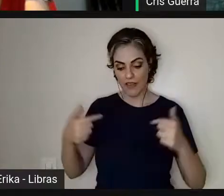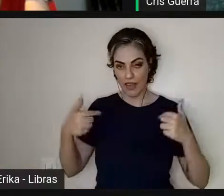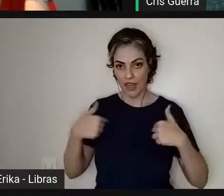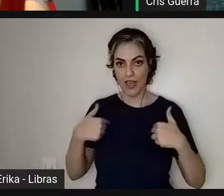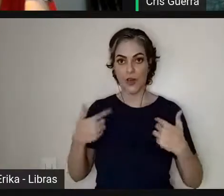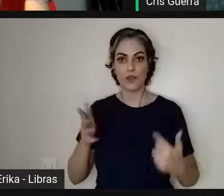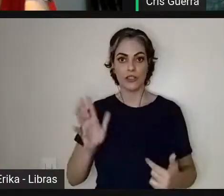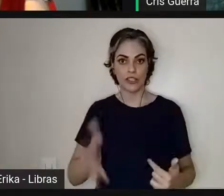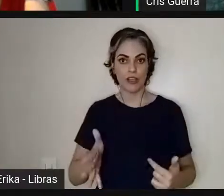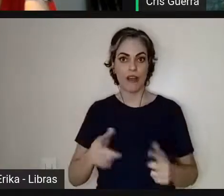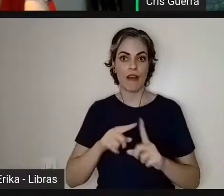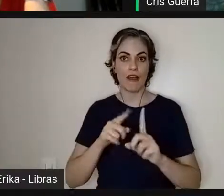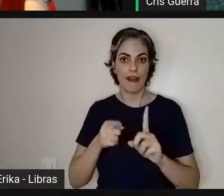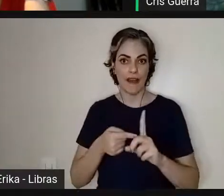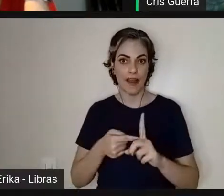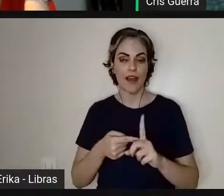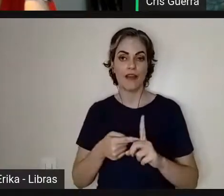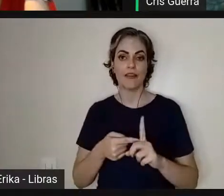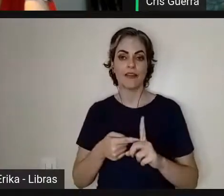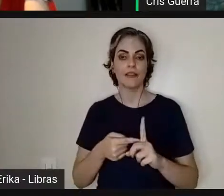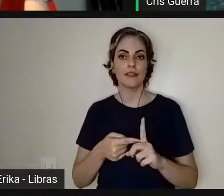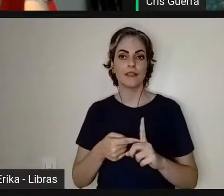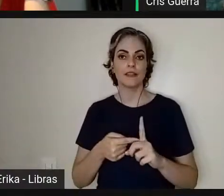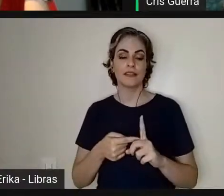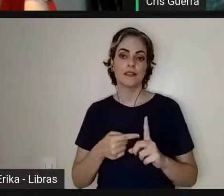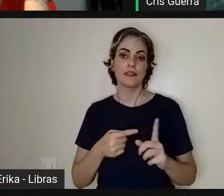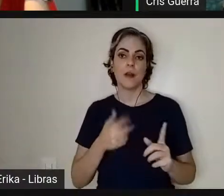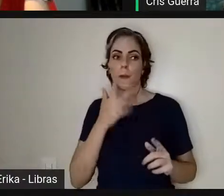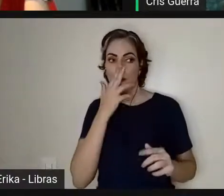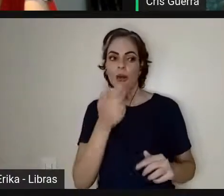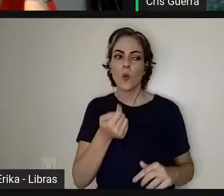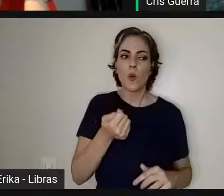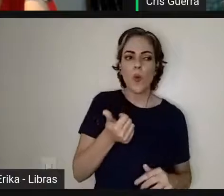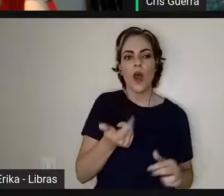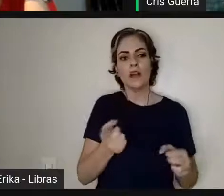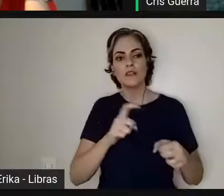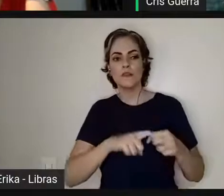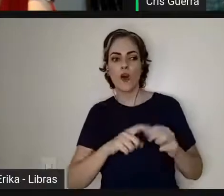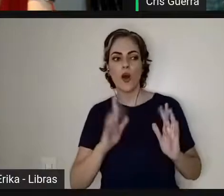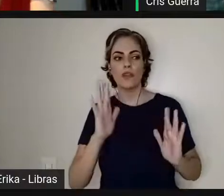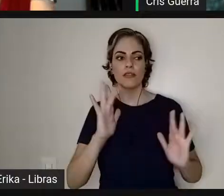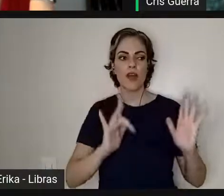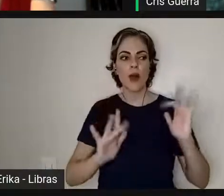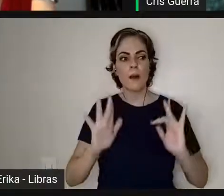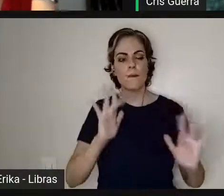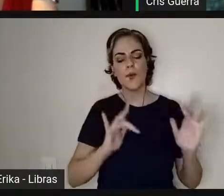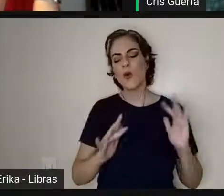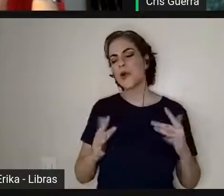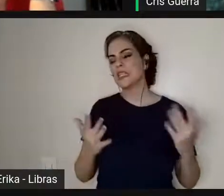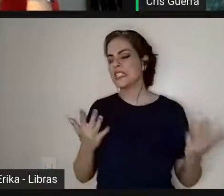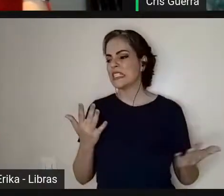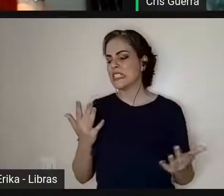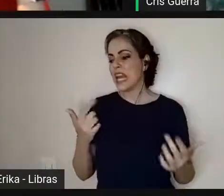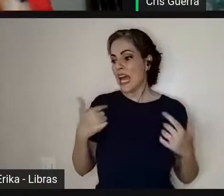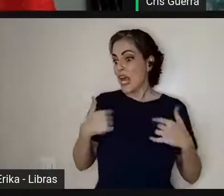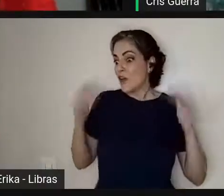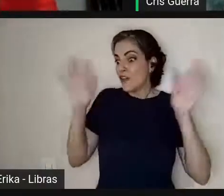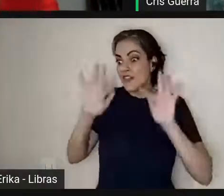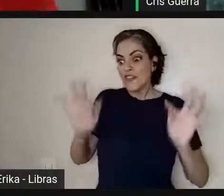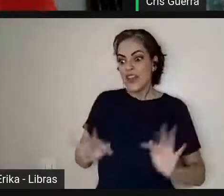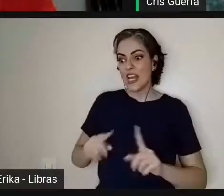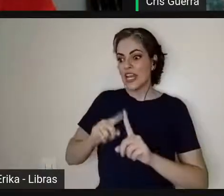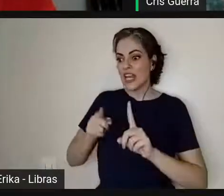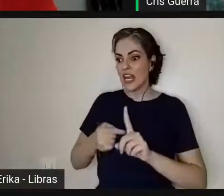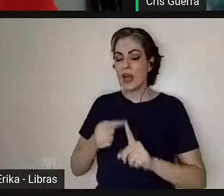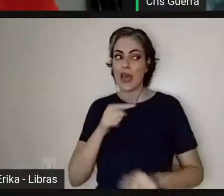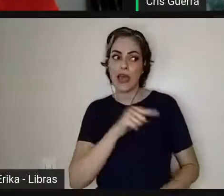estava num período de volta de namoro, mas eu não sabia o que ele ia achar. Eu só sabia que eu tinha ficado feliz demais com aquela gravidez,